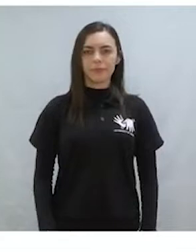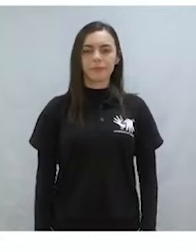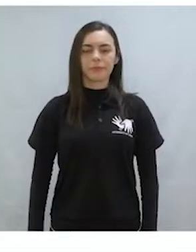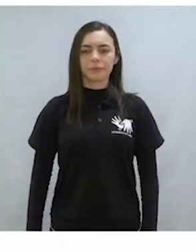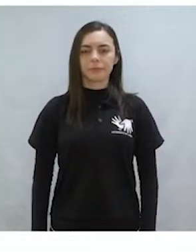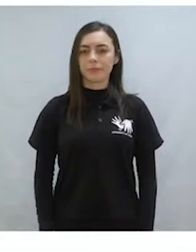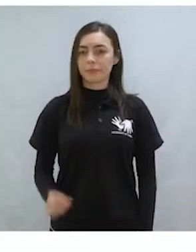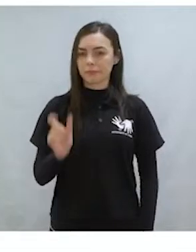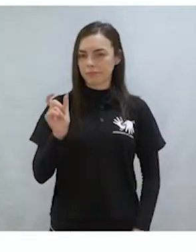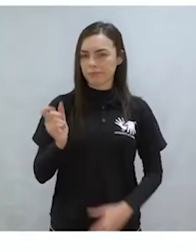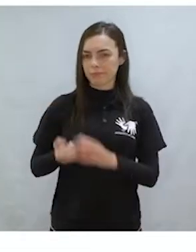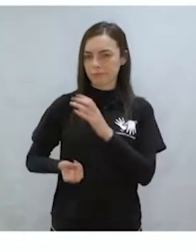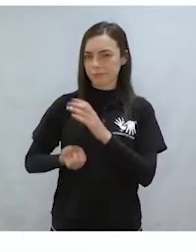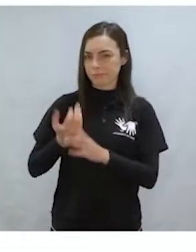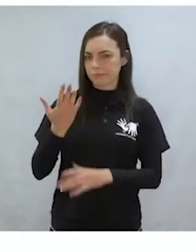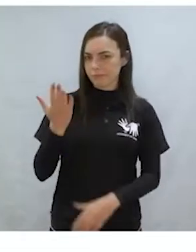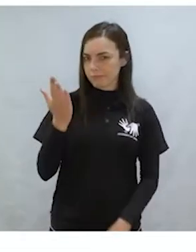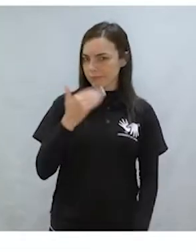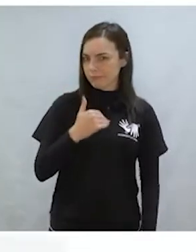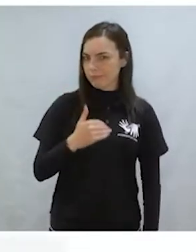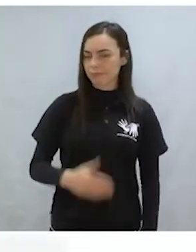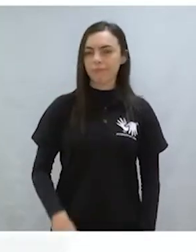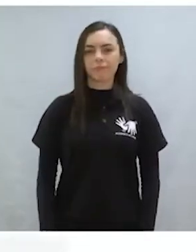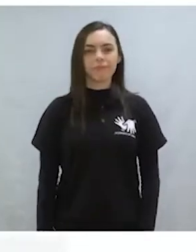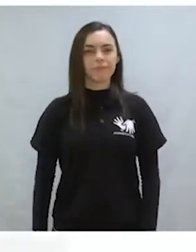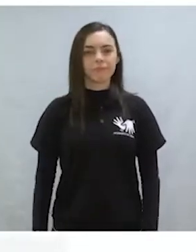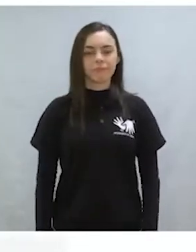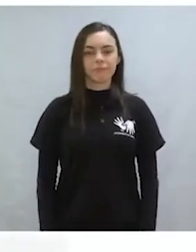baleia. Vamos então formar essa palavrinha?